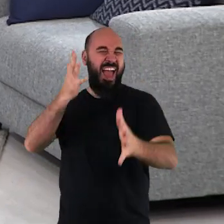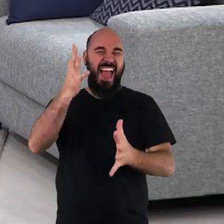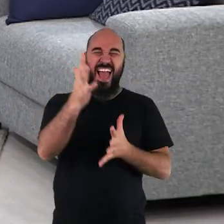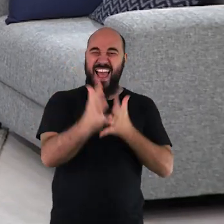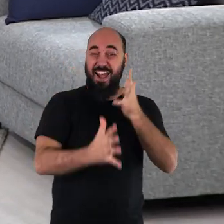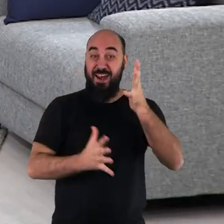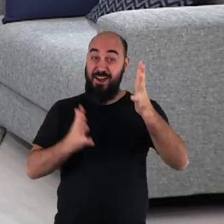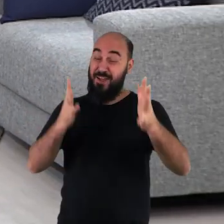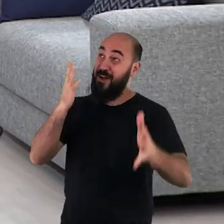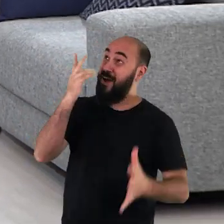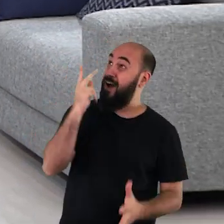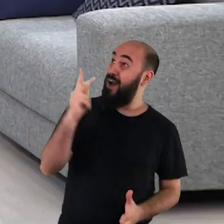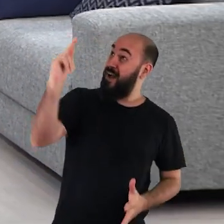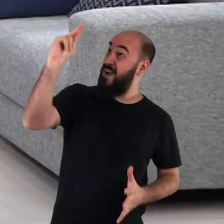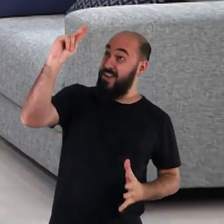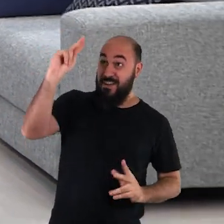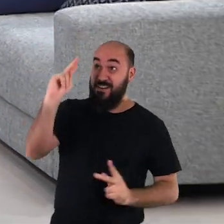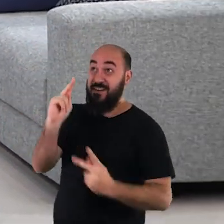teu